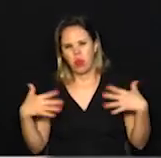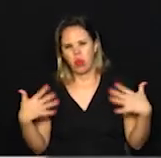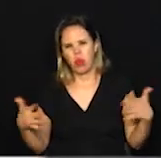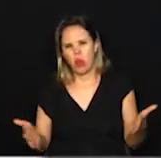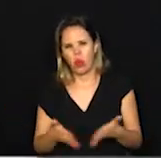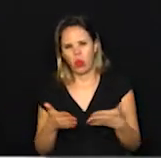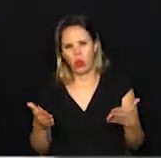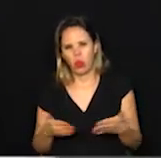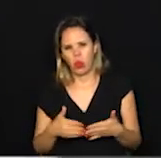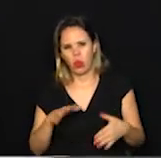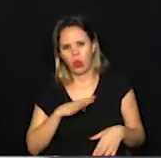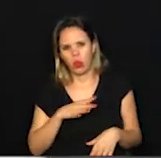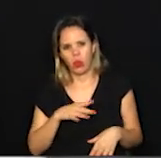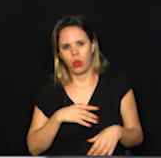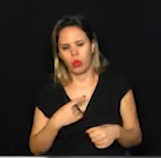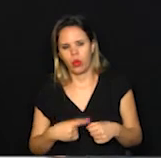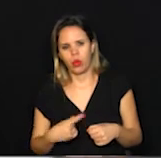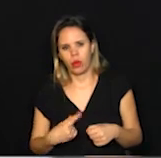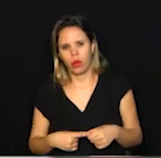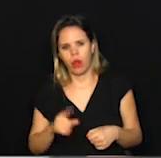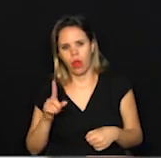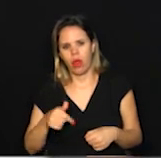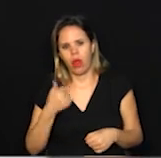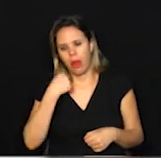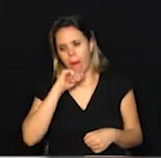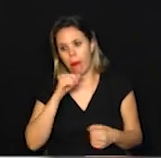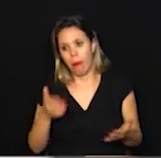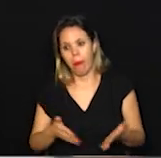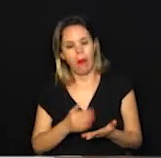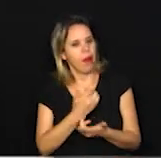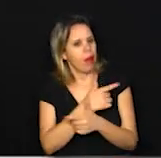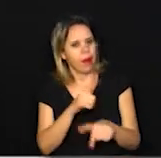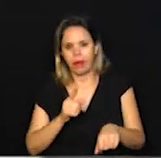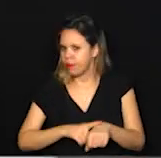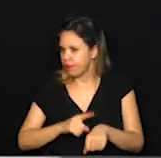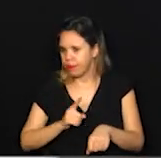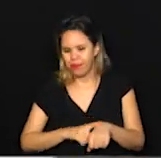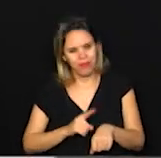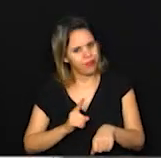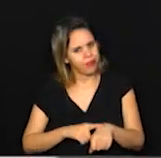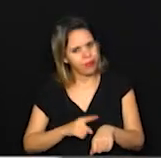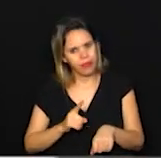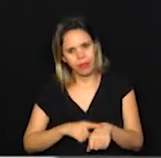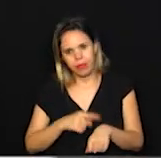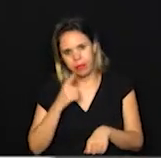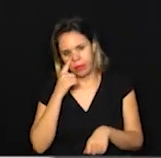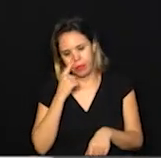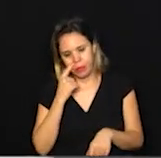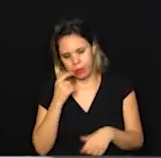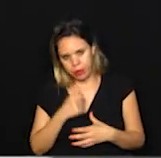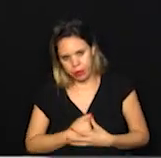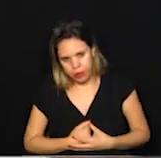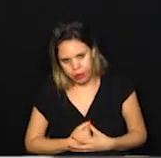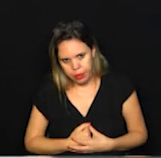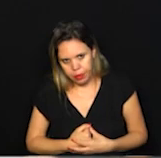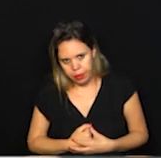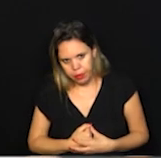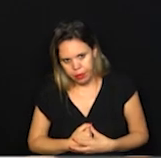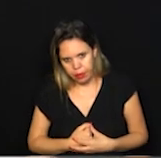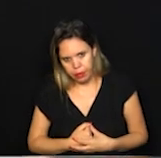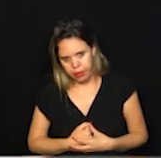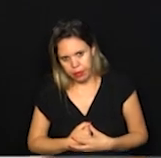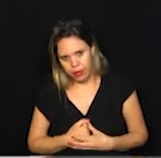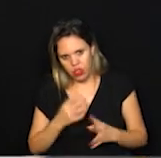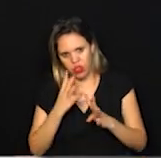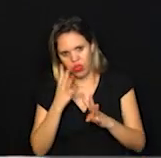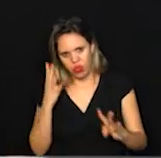município e a mãe extremamente pobre, ela não tem tempo para dispensar numa